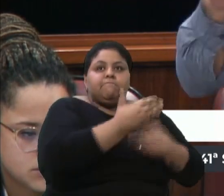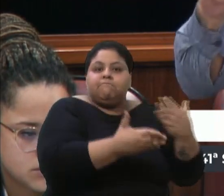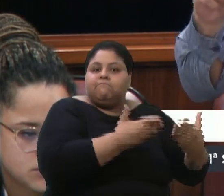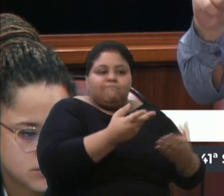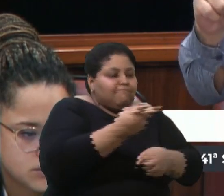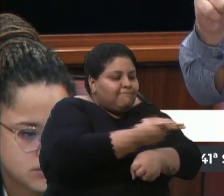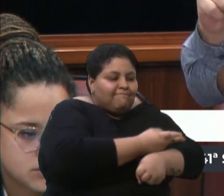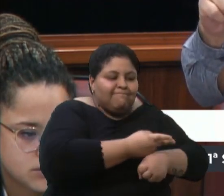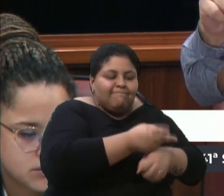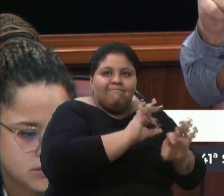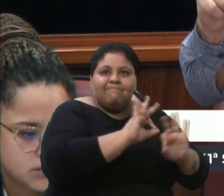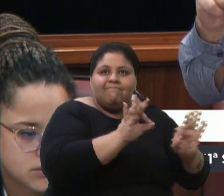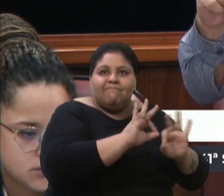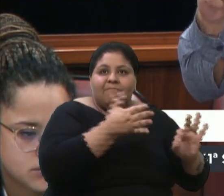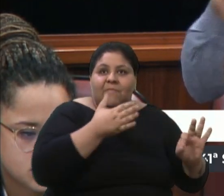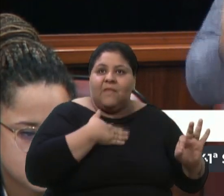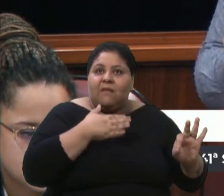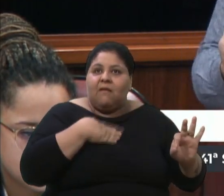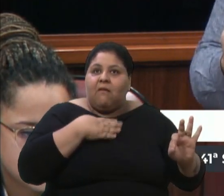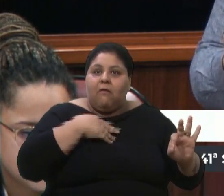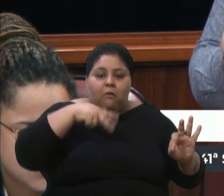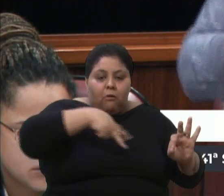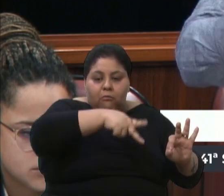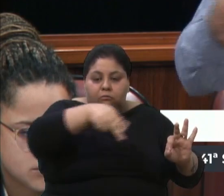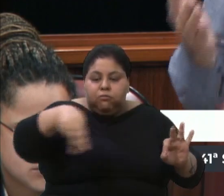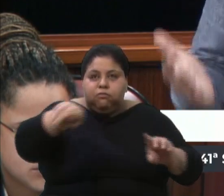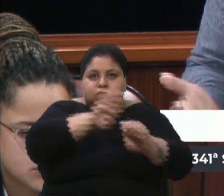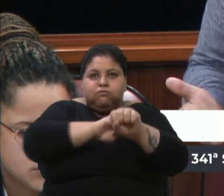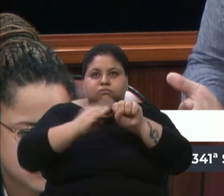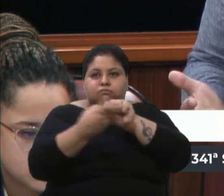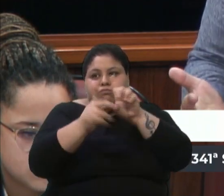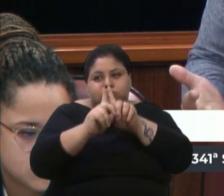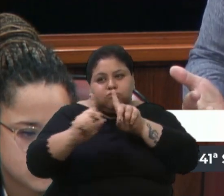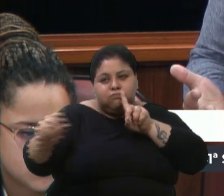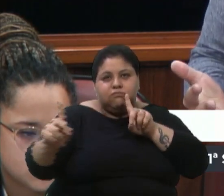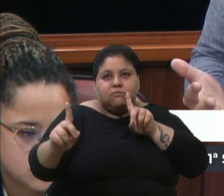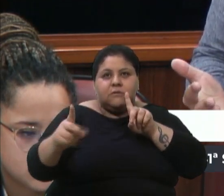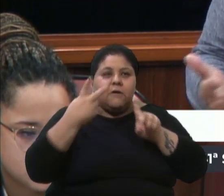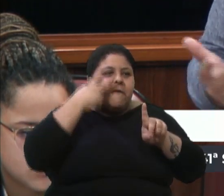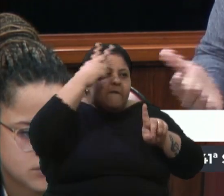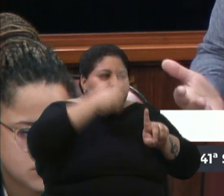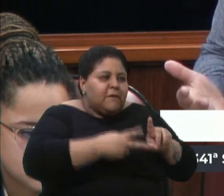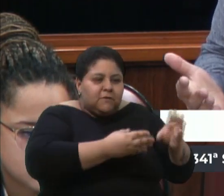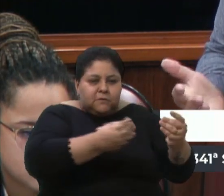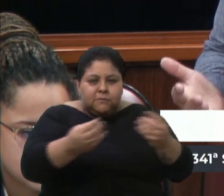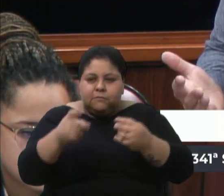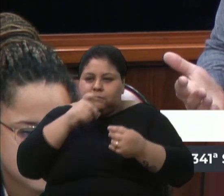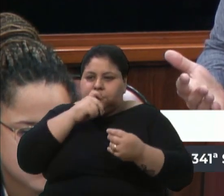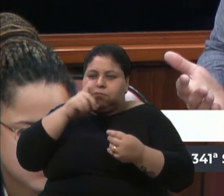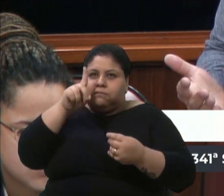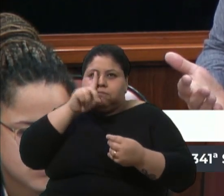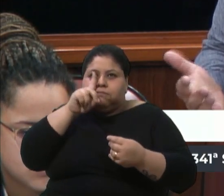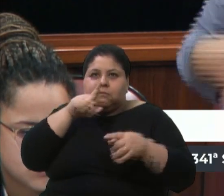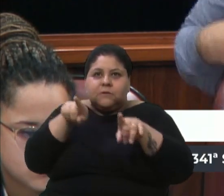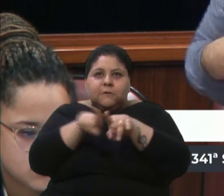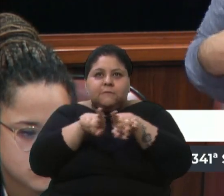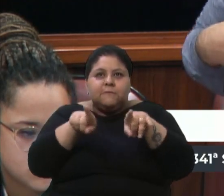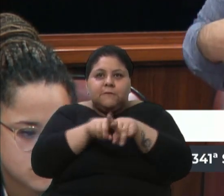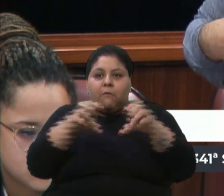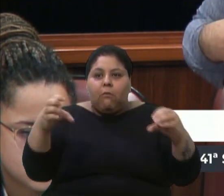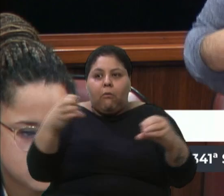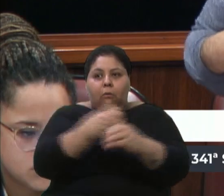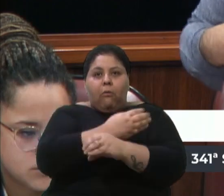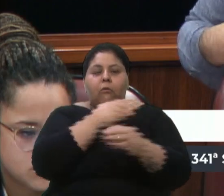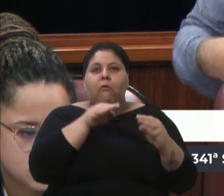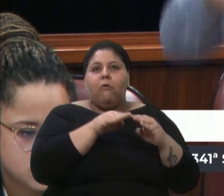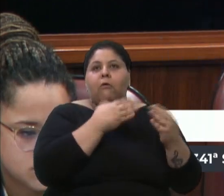eu que circulo os bairros mais distantes da cidade, vejo um monte de mãe e pai de família que não concluiu o ensino fundamental. E que me dizem,